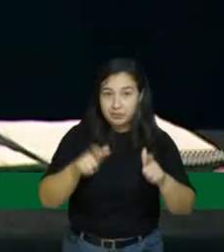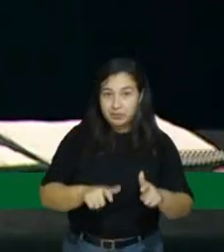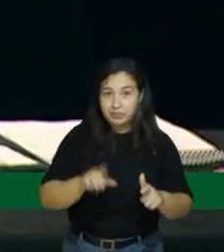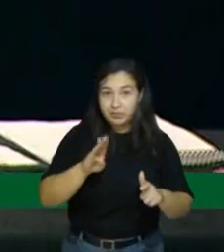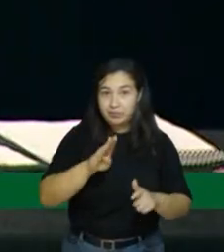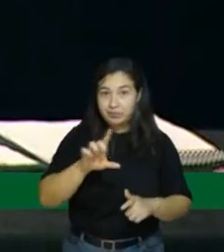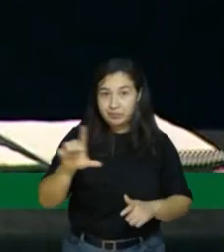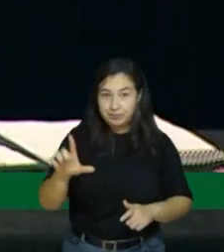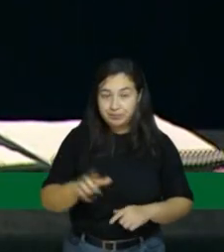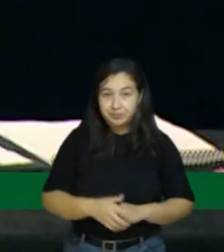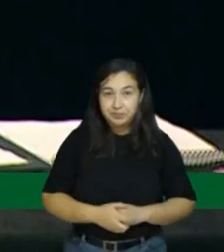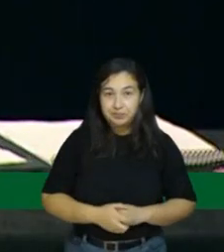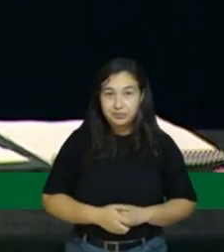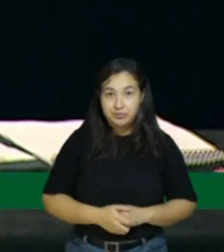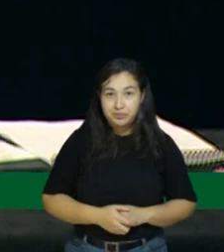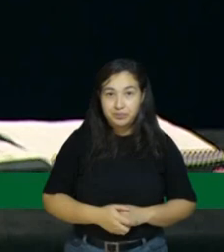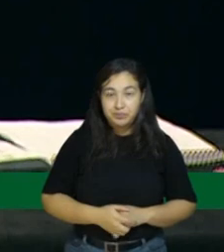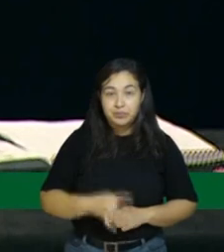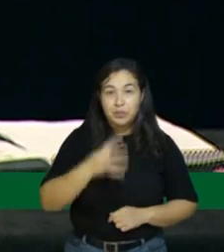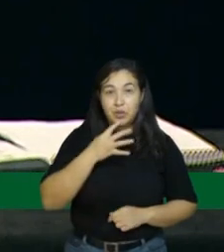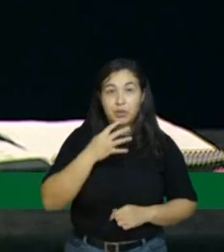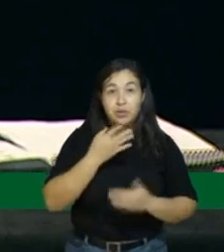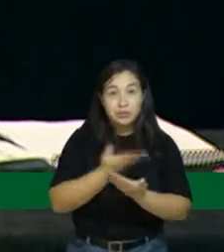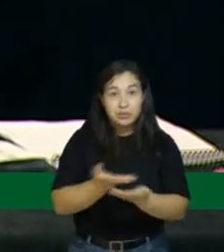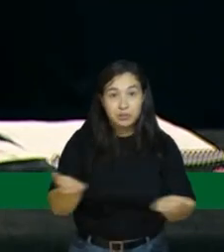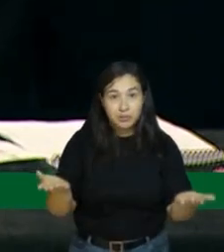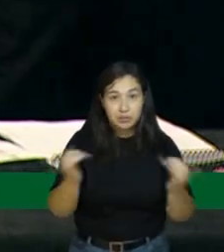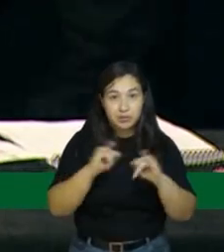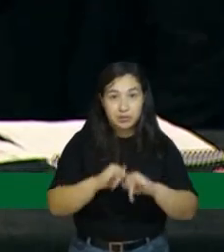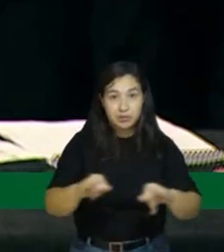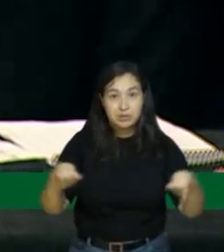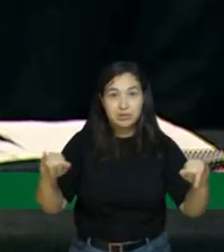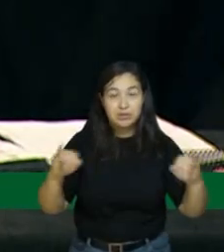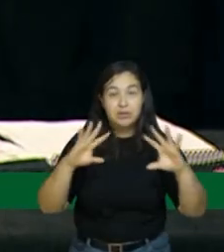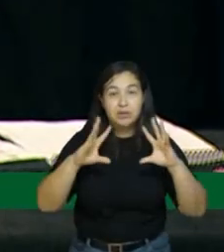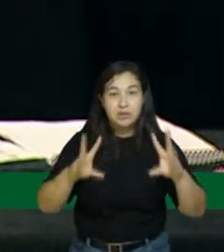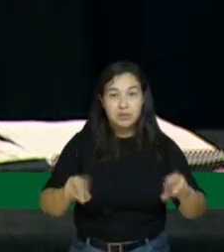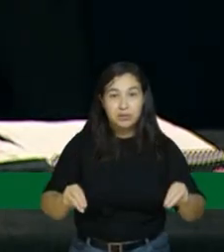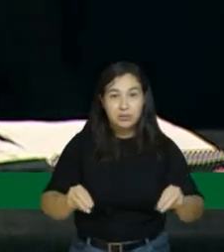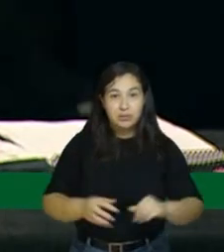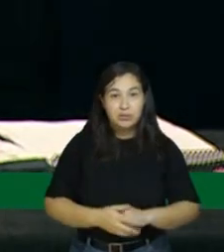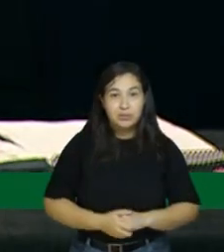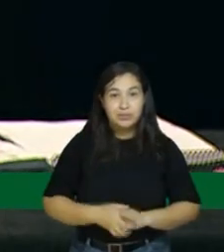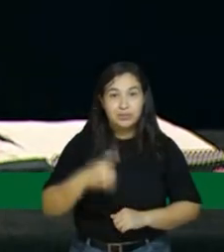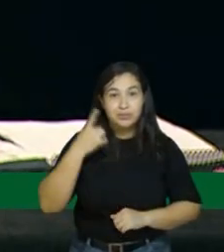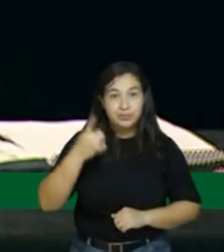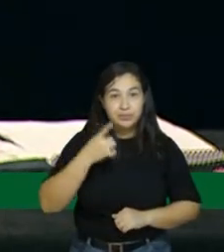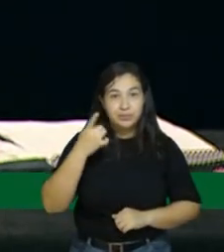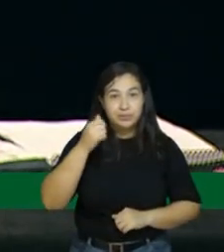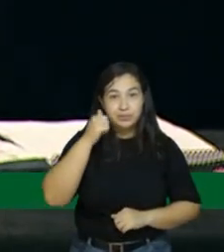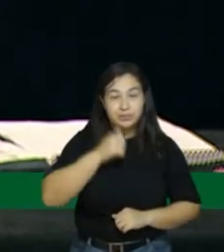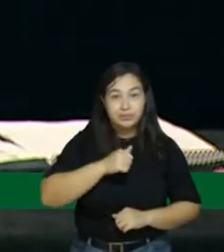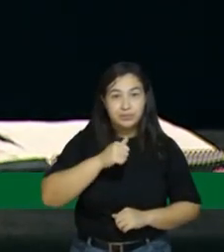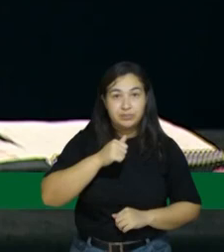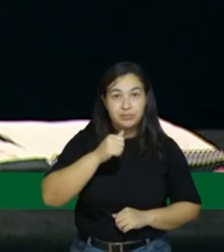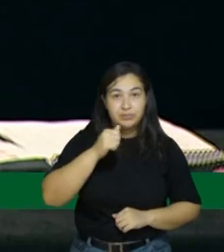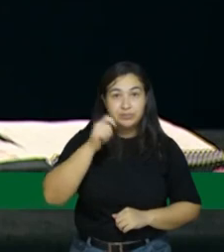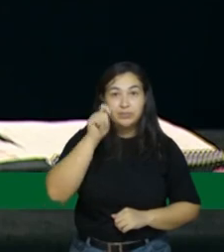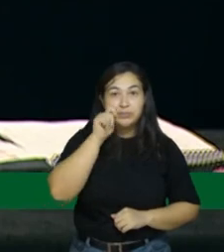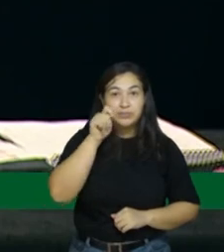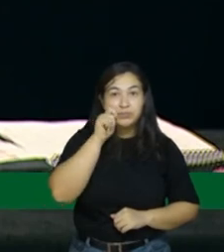Blumenau para conhecimento de todos os presentes deputada Ana campanholo